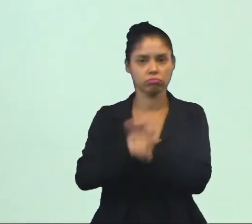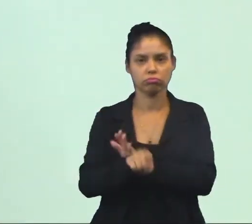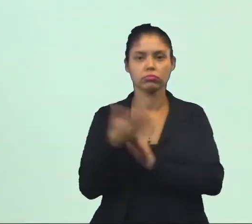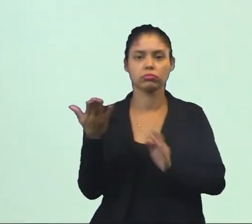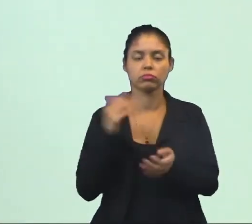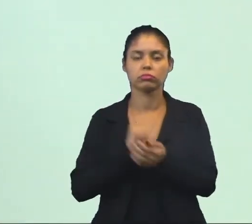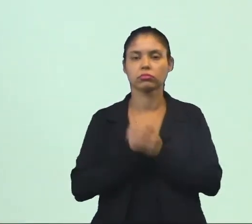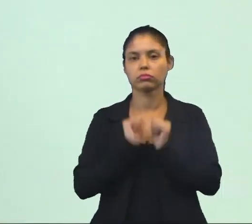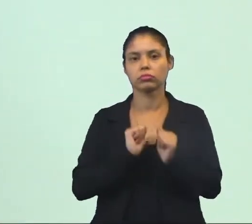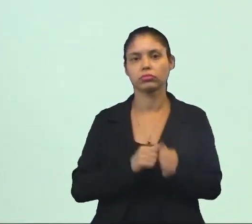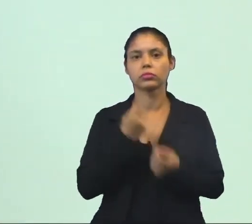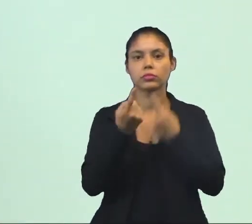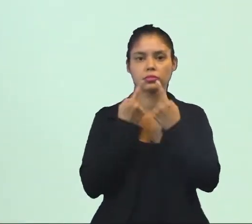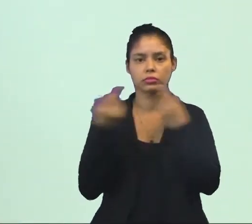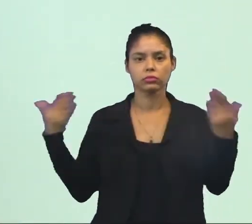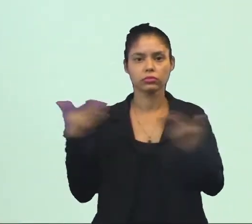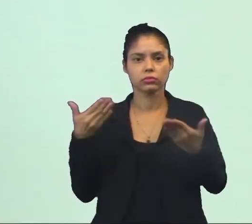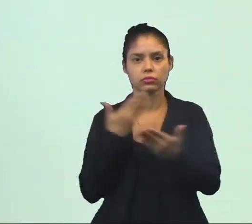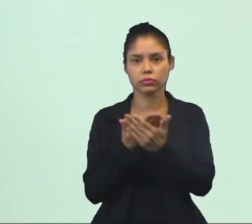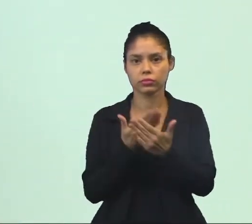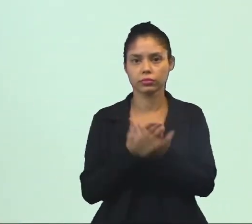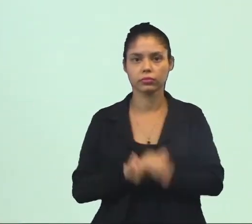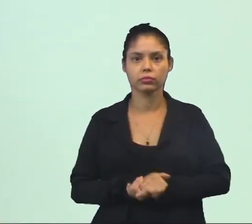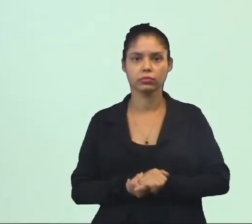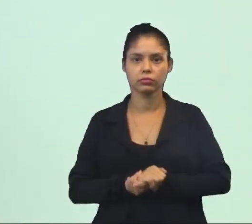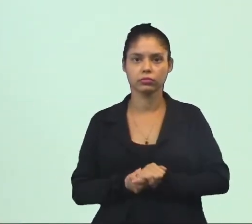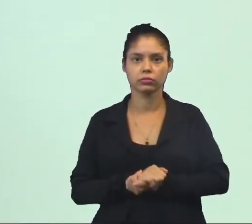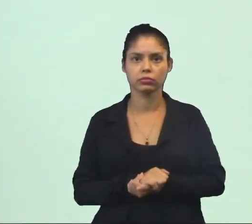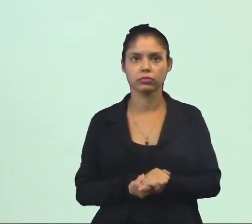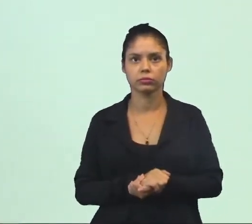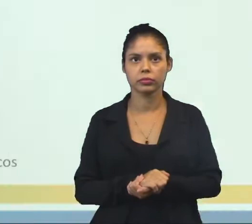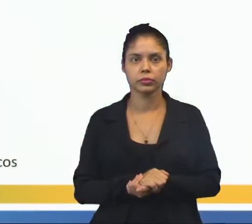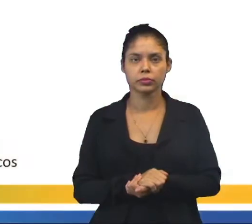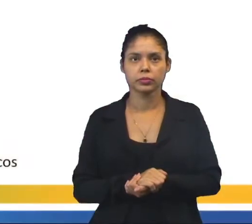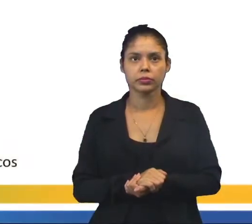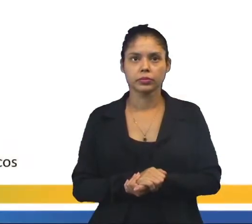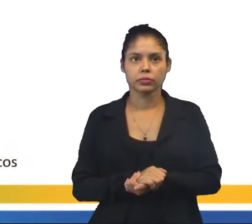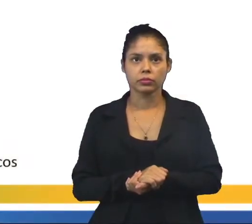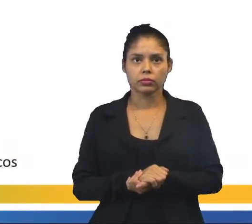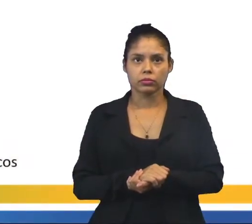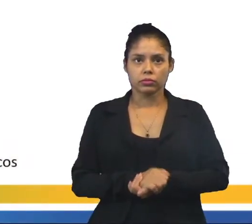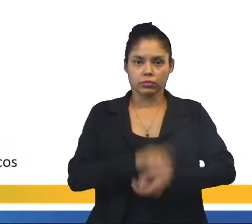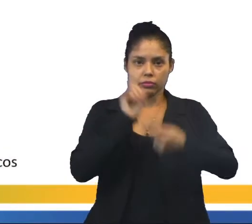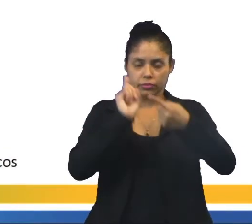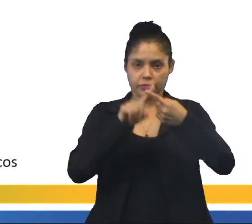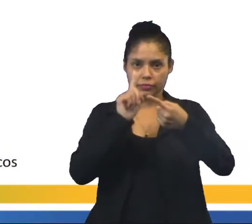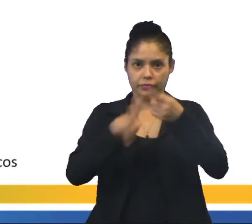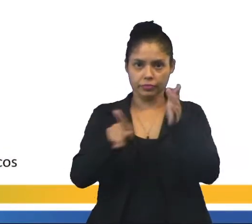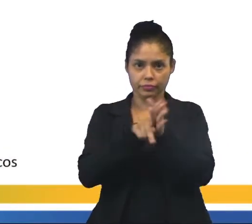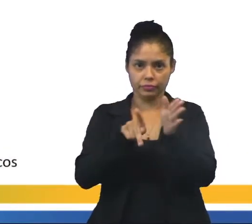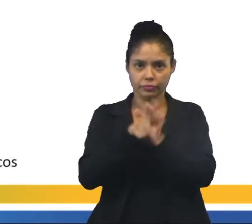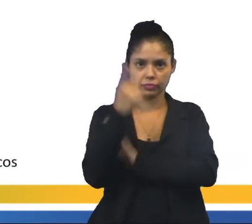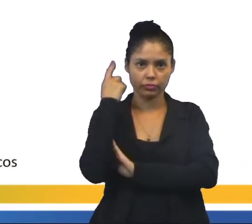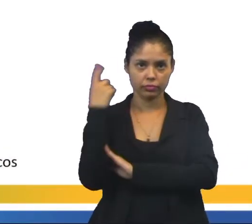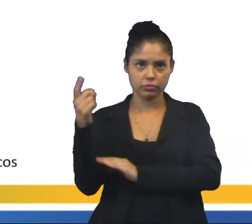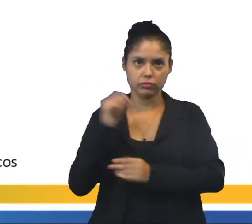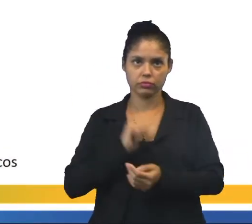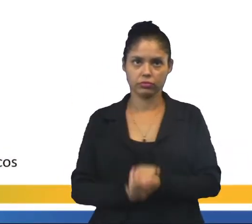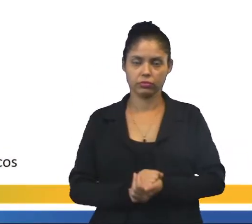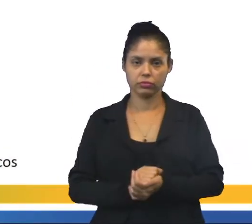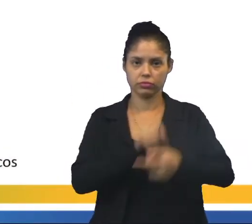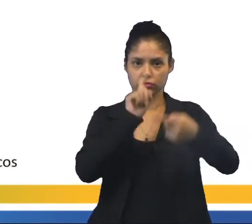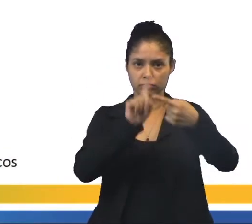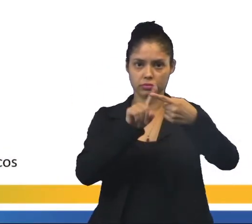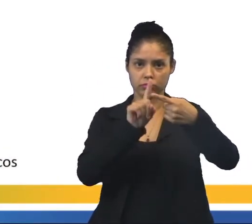que a gente também vai discutir hoje na nossa aula, tá certo? Vamos falar da propriedade do som. Então, como a gente falou